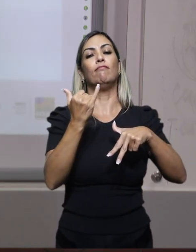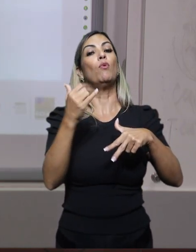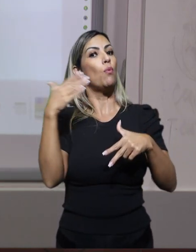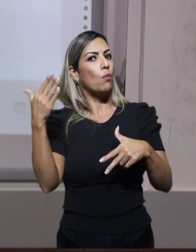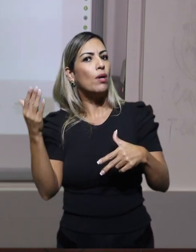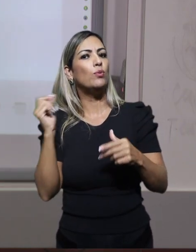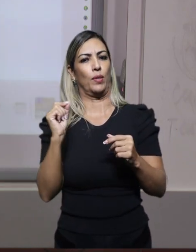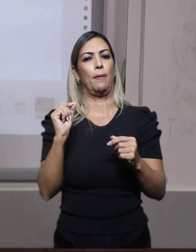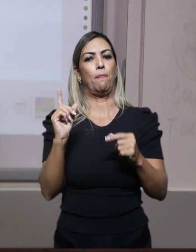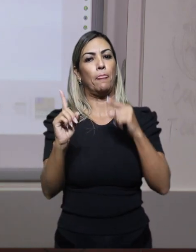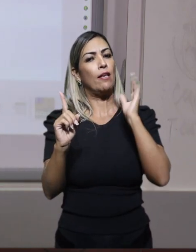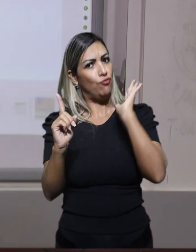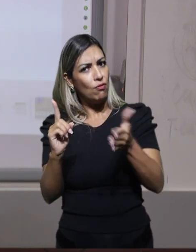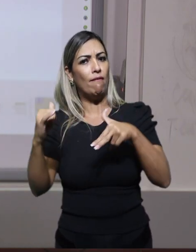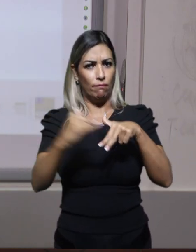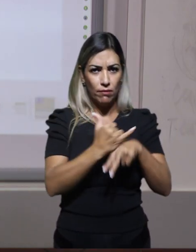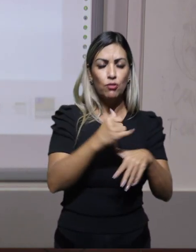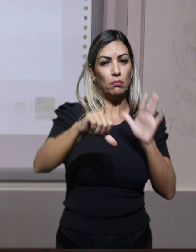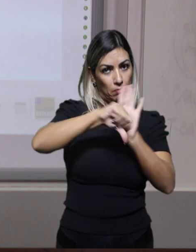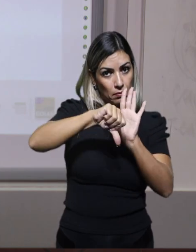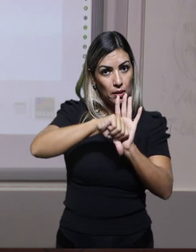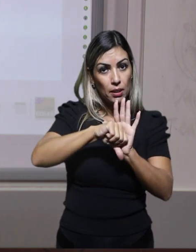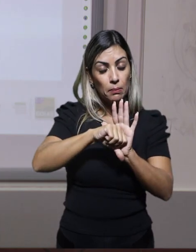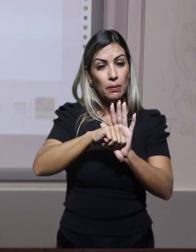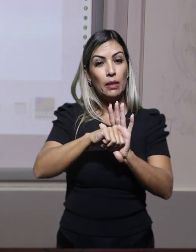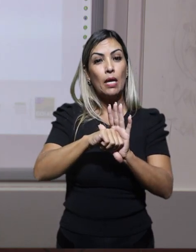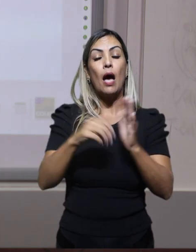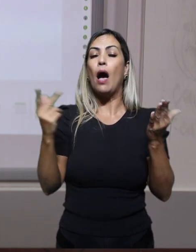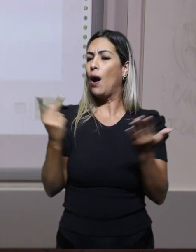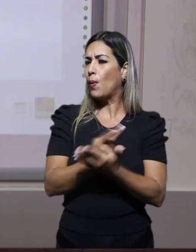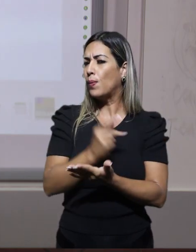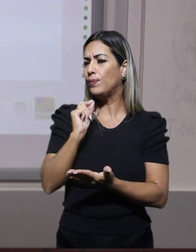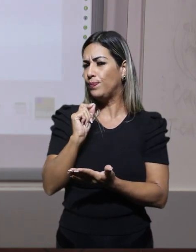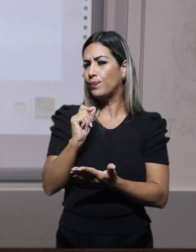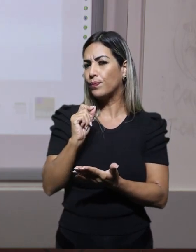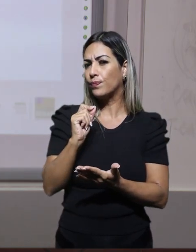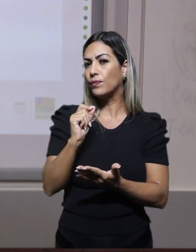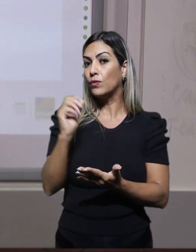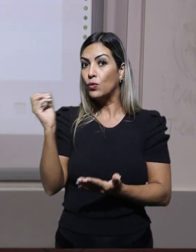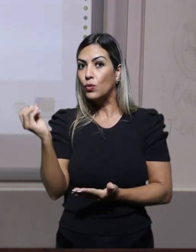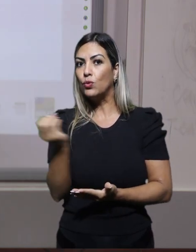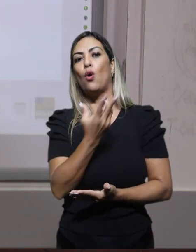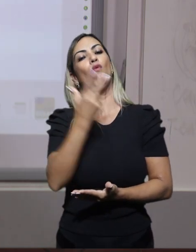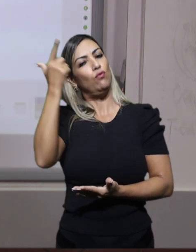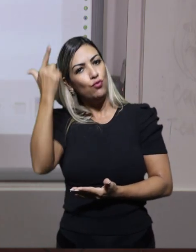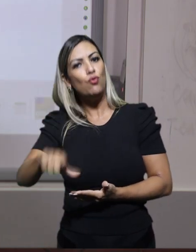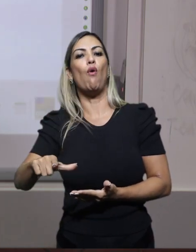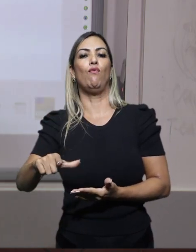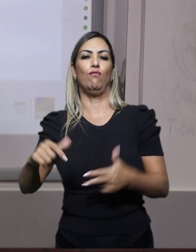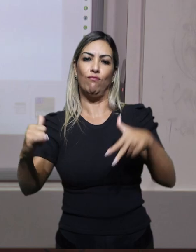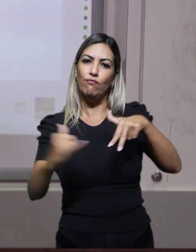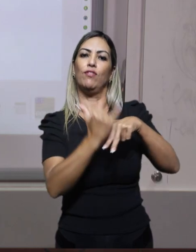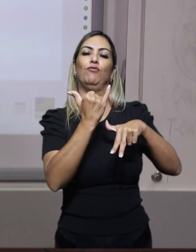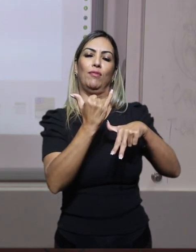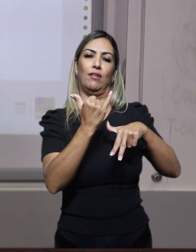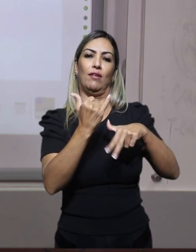quando, além dela ter sido vítima do crime, ela está sendo submetida à nova vitimização